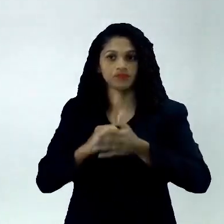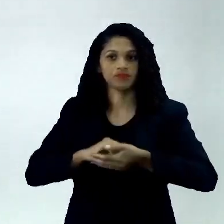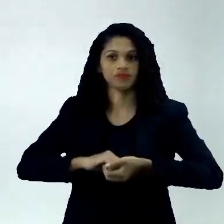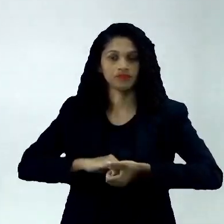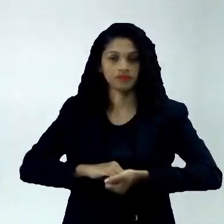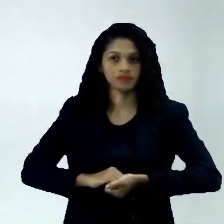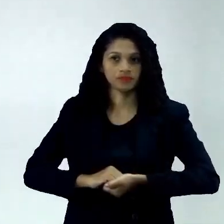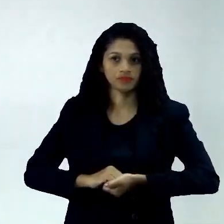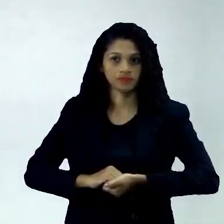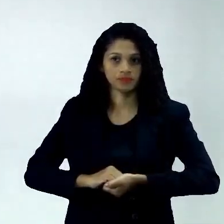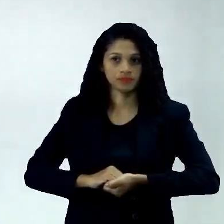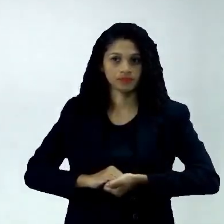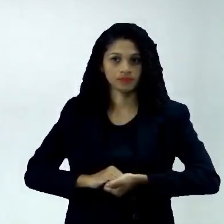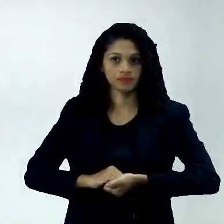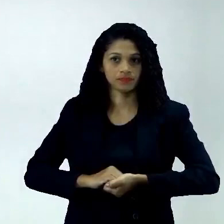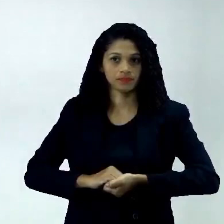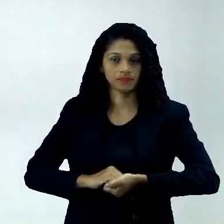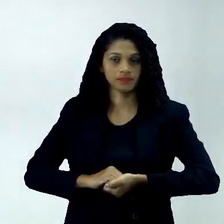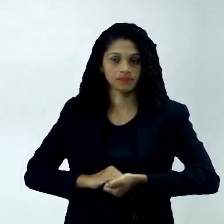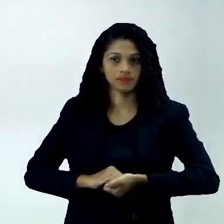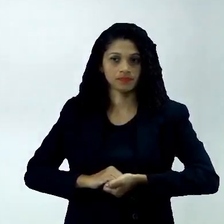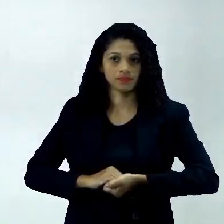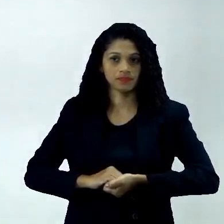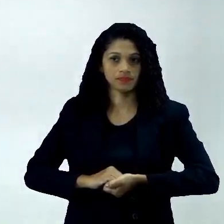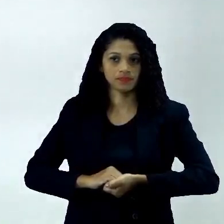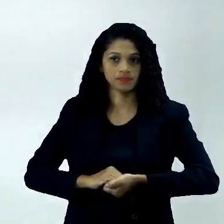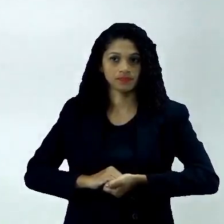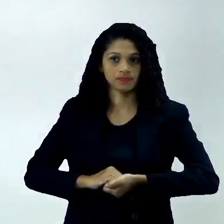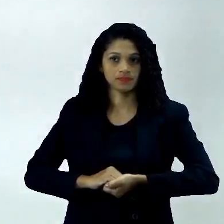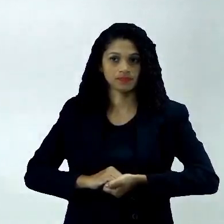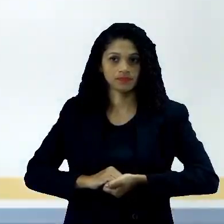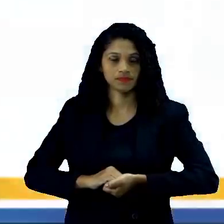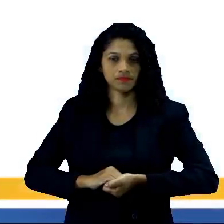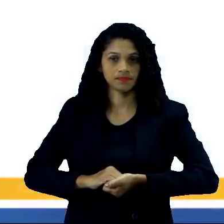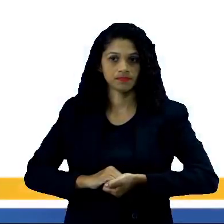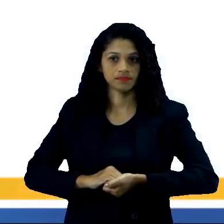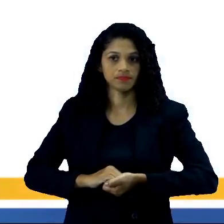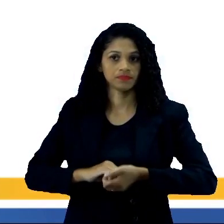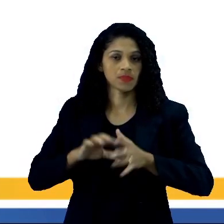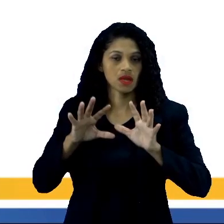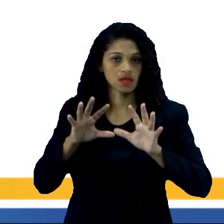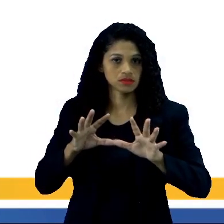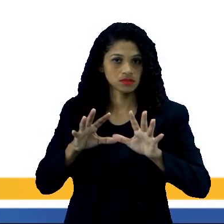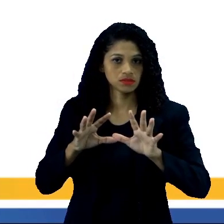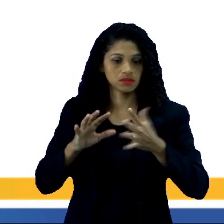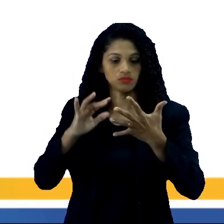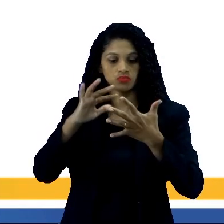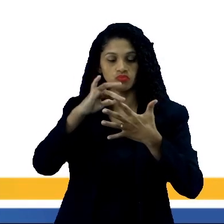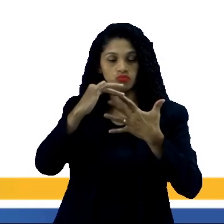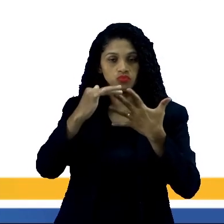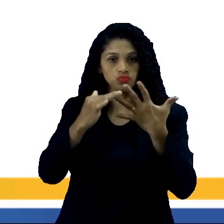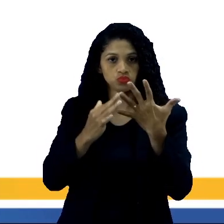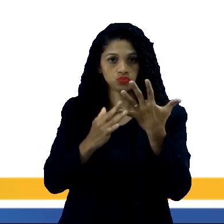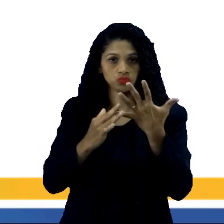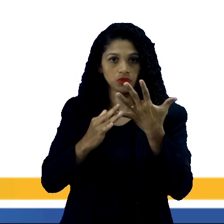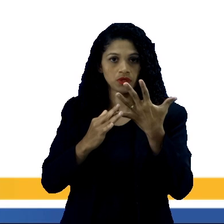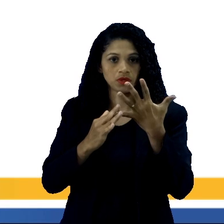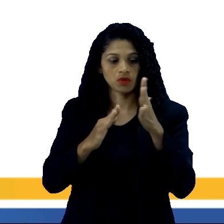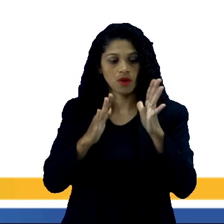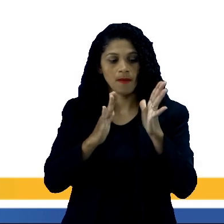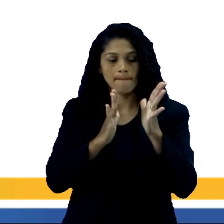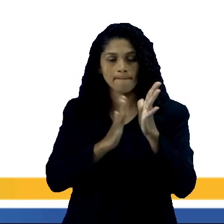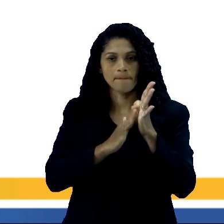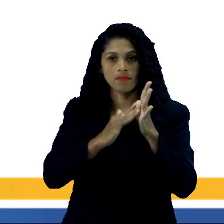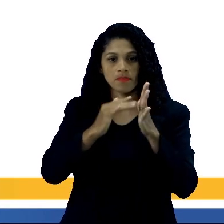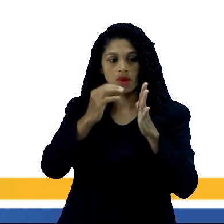passa para o corpo e do corpo para o axônio. E é dessa forma que a gente vai ter a condução dos impulsos nervosos. Uma vez